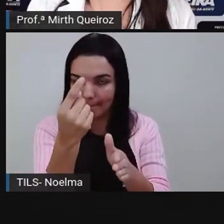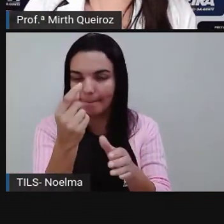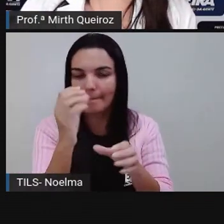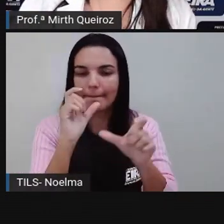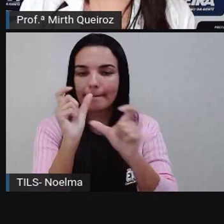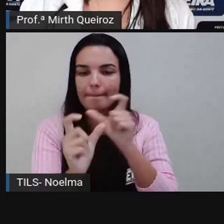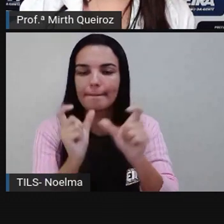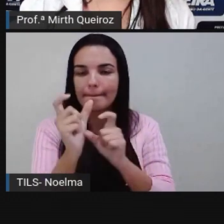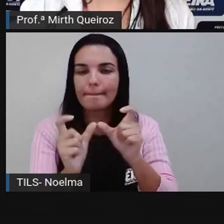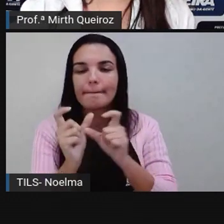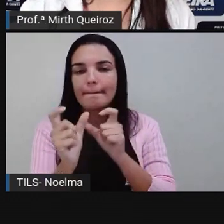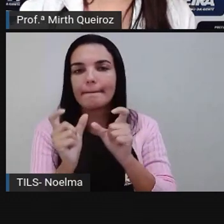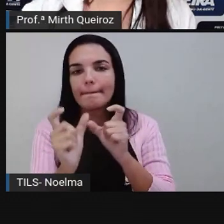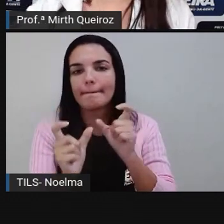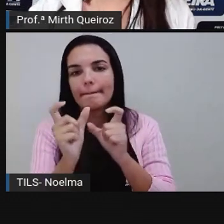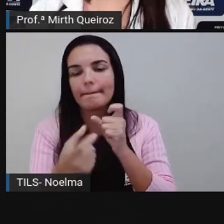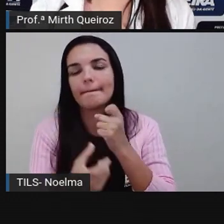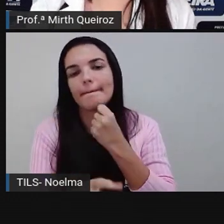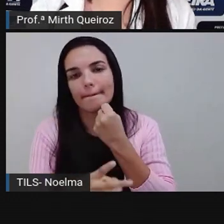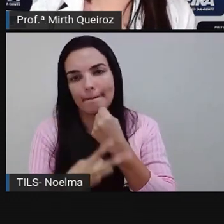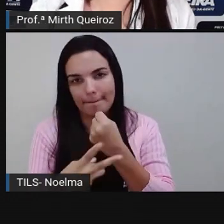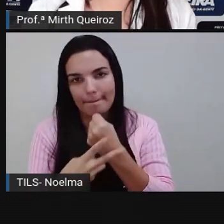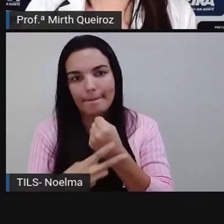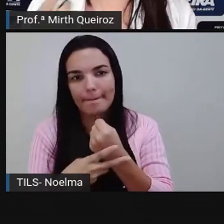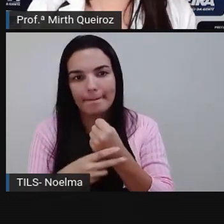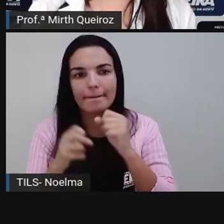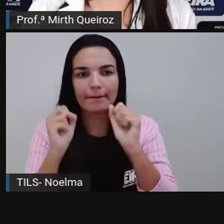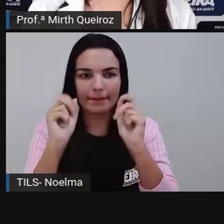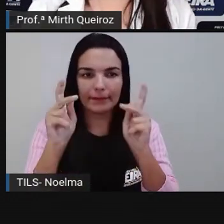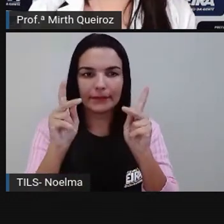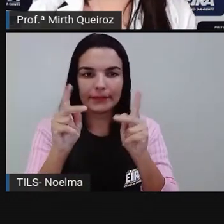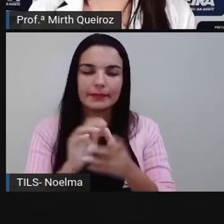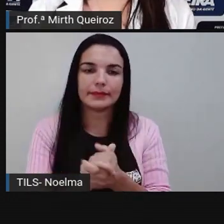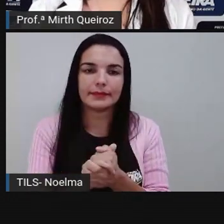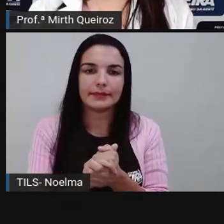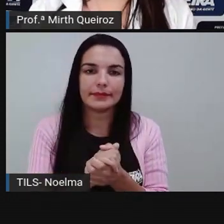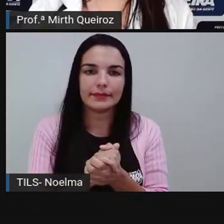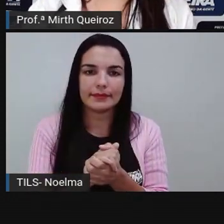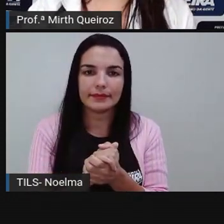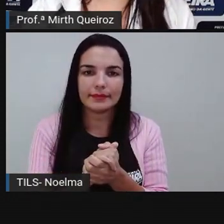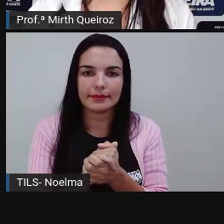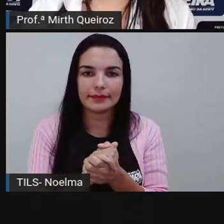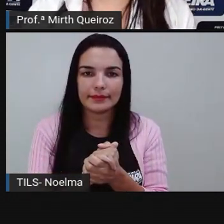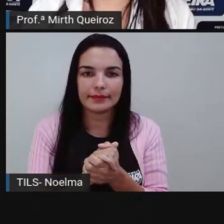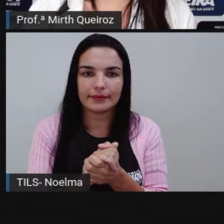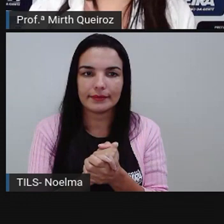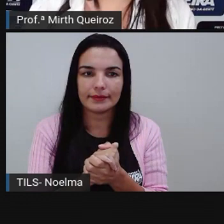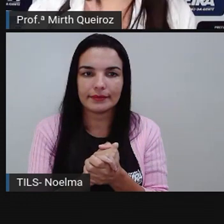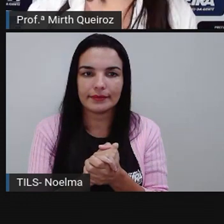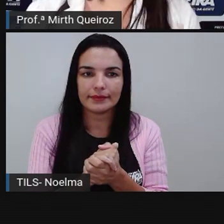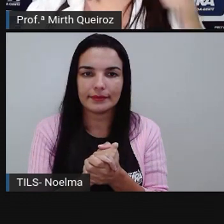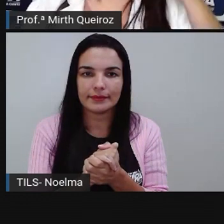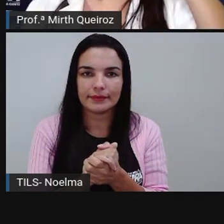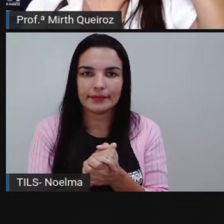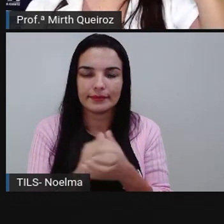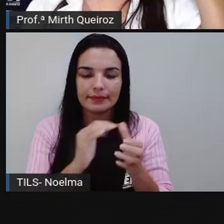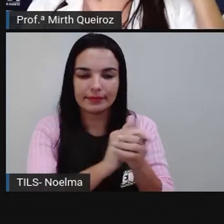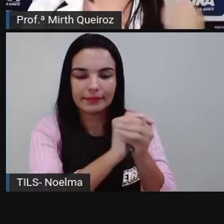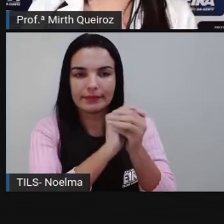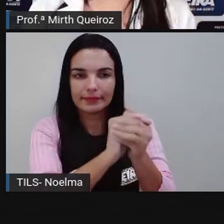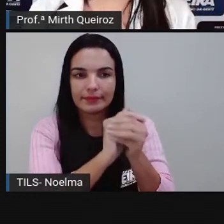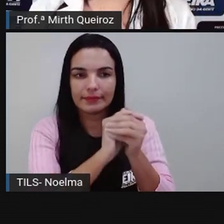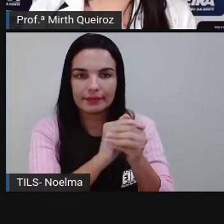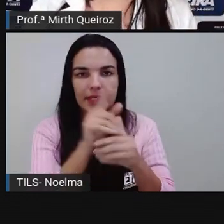aí, tentando entender que ação é que está indicando esta palavra. Então, eu vou pegar aqui, vocês